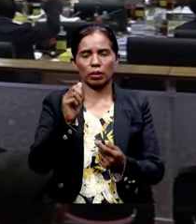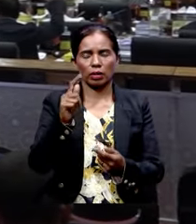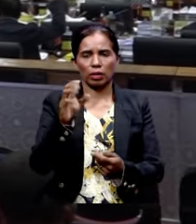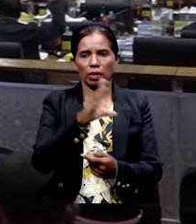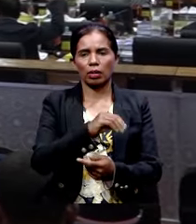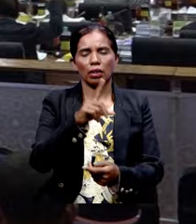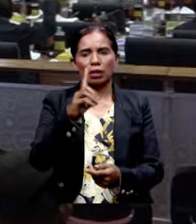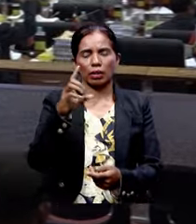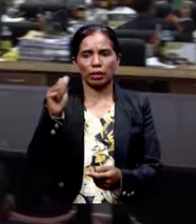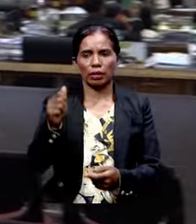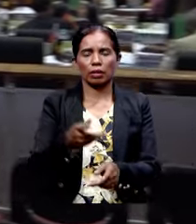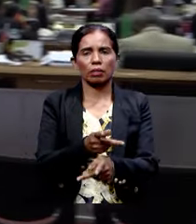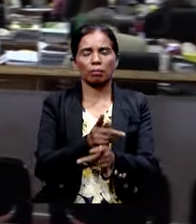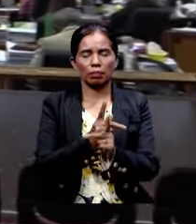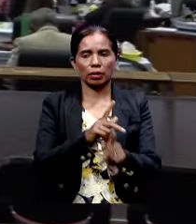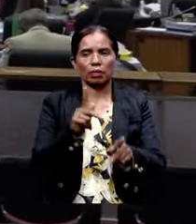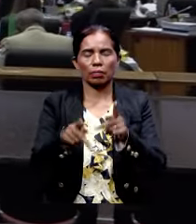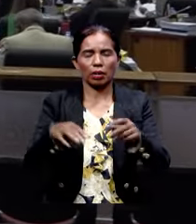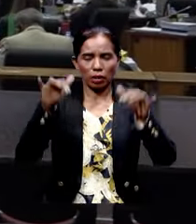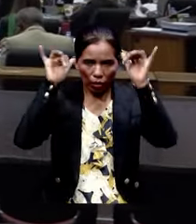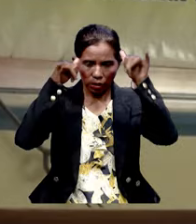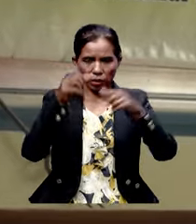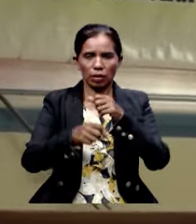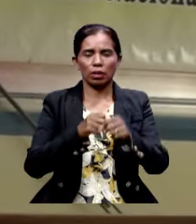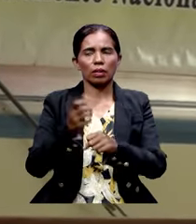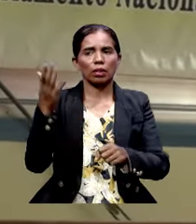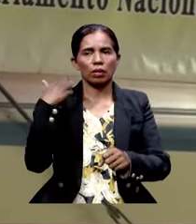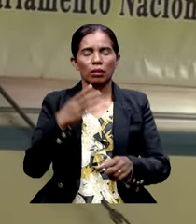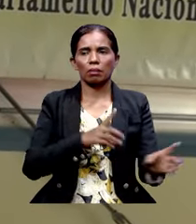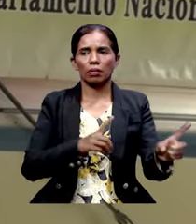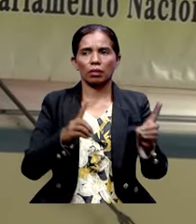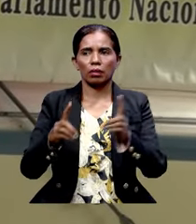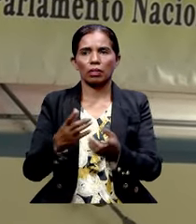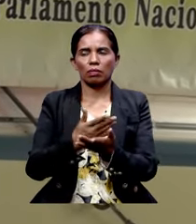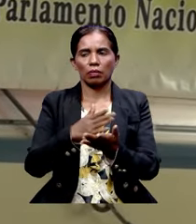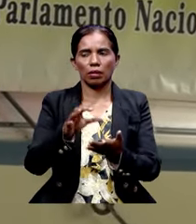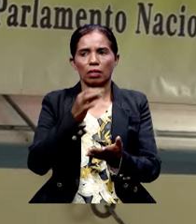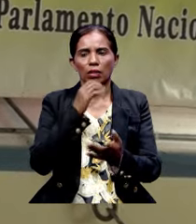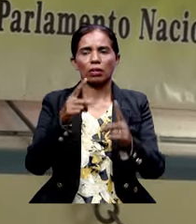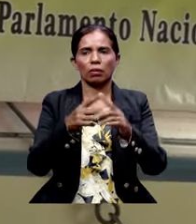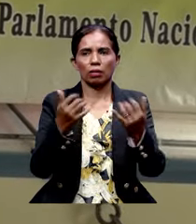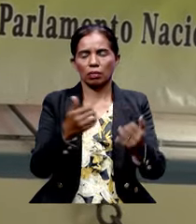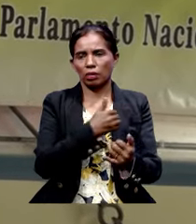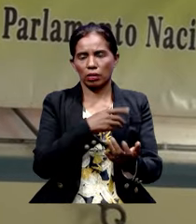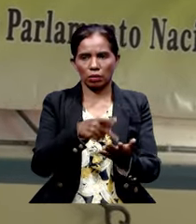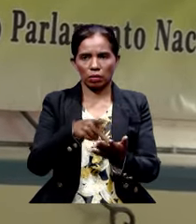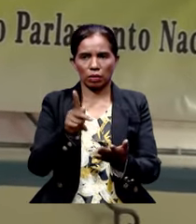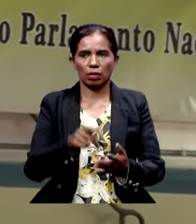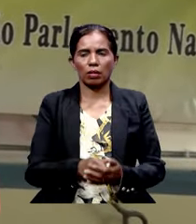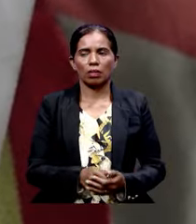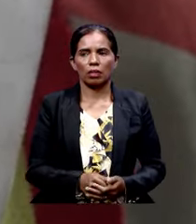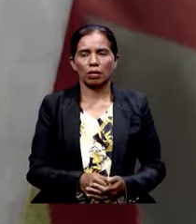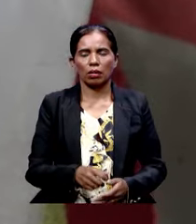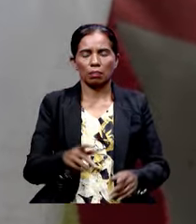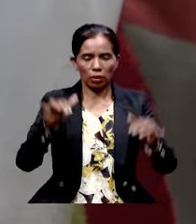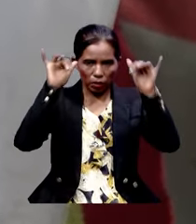LDA debe comunidade Sira Karau e Atina Koto ba implementação cesta básica ma beto agora se dá auxilio. Nune na imba